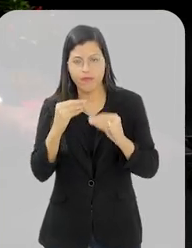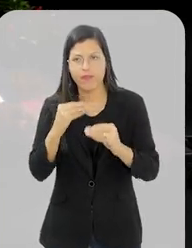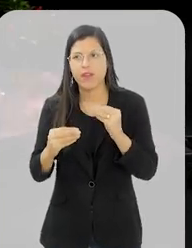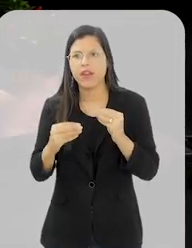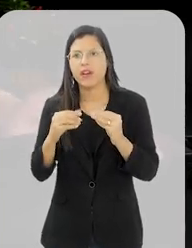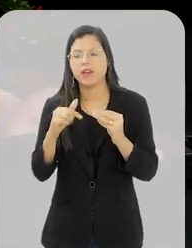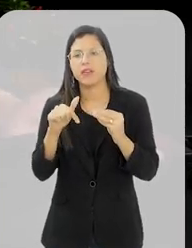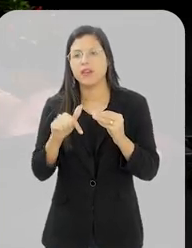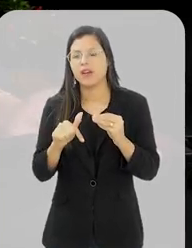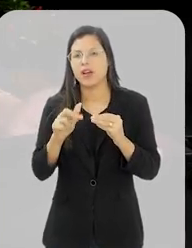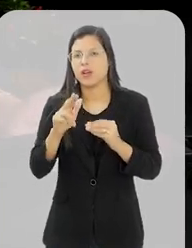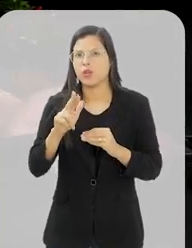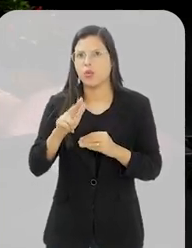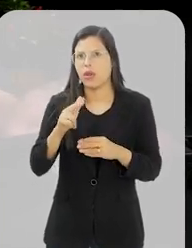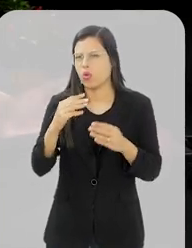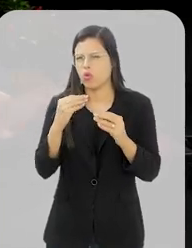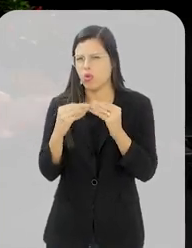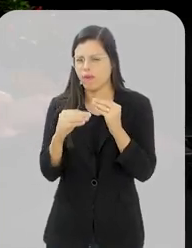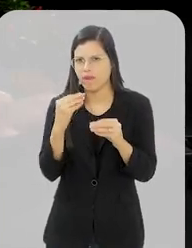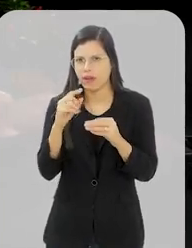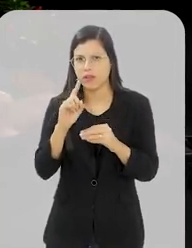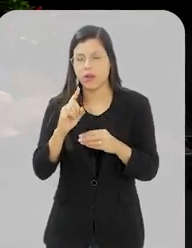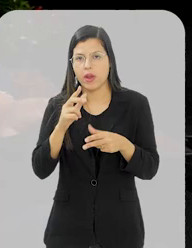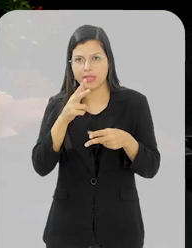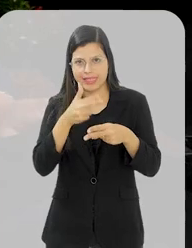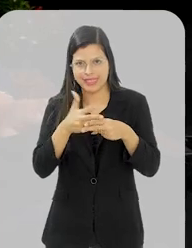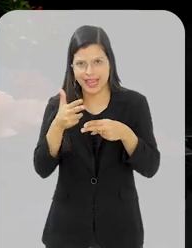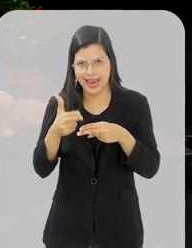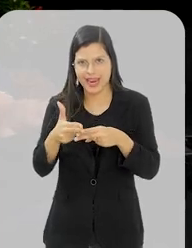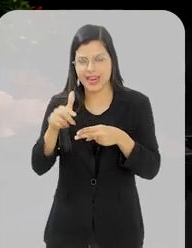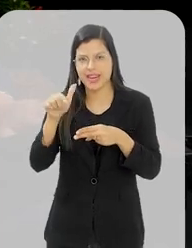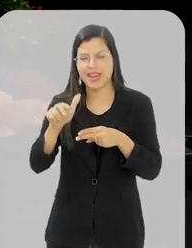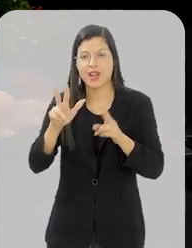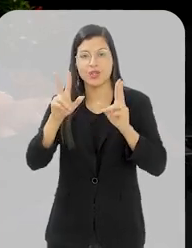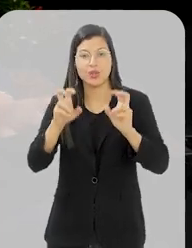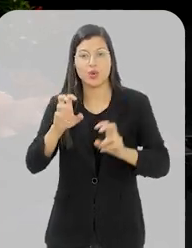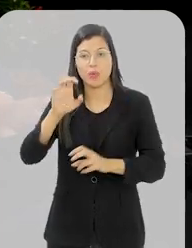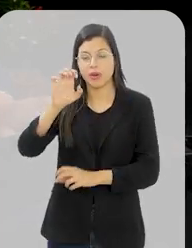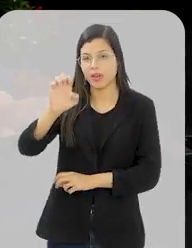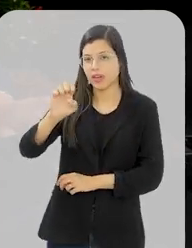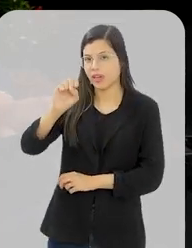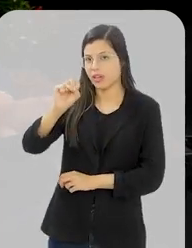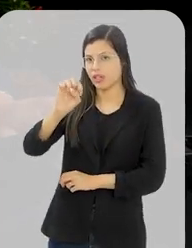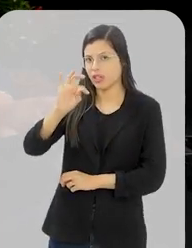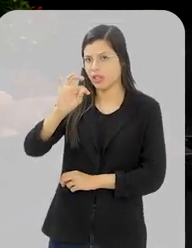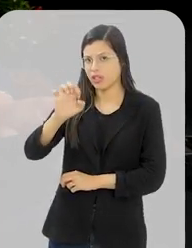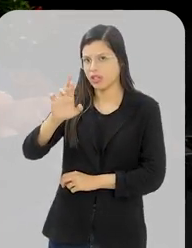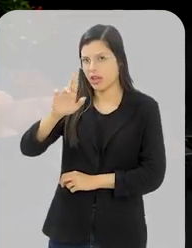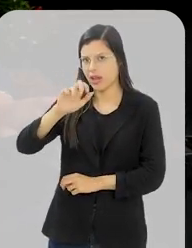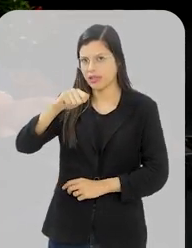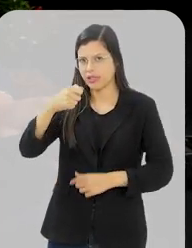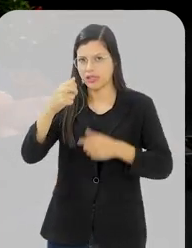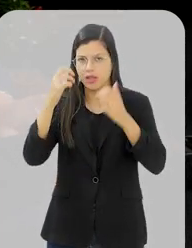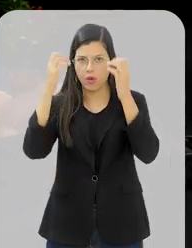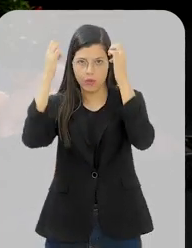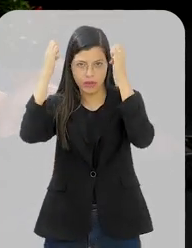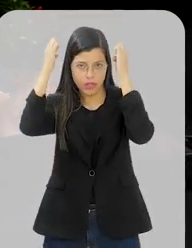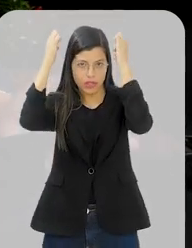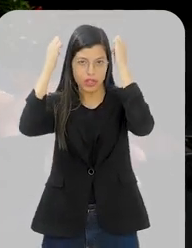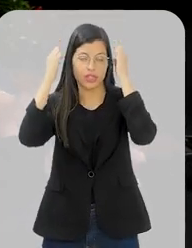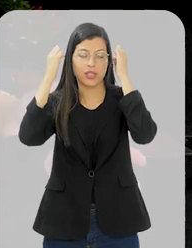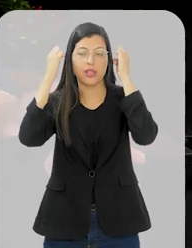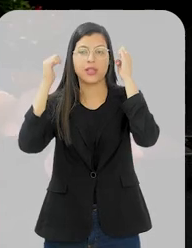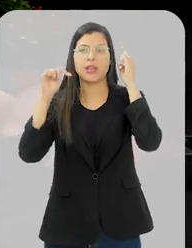que não é uma novela é uma série né que é estter e